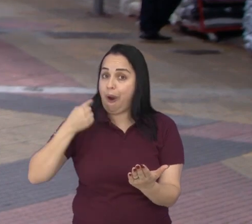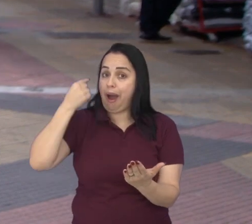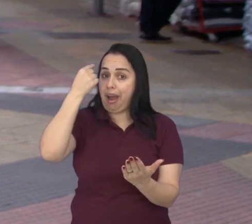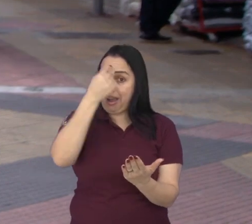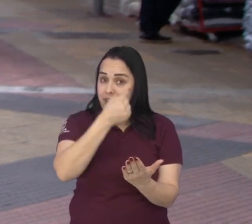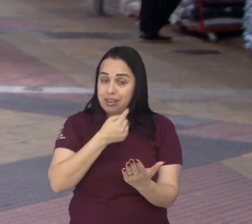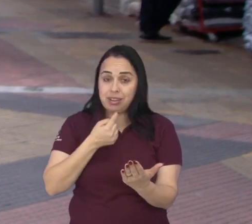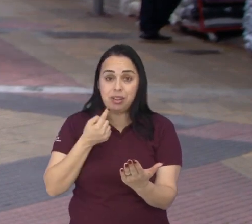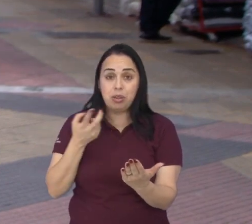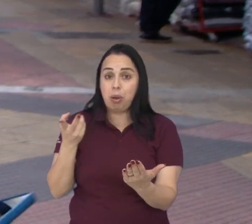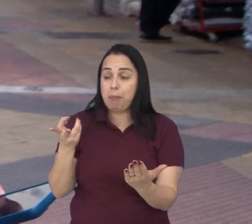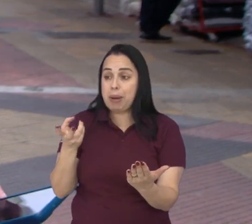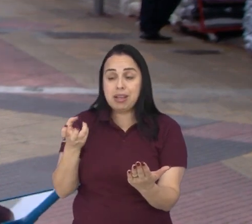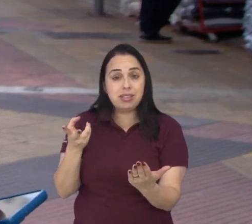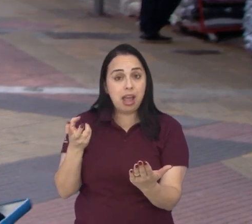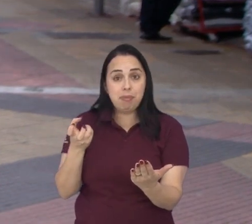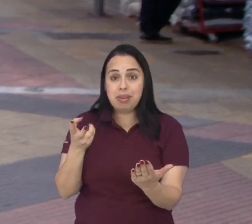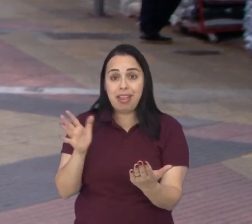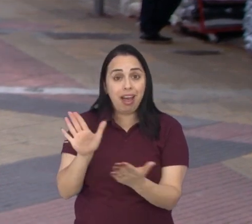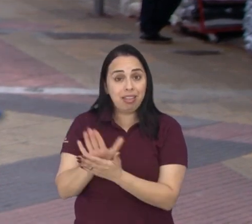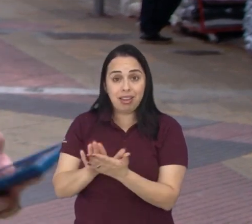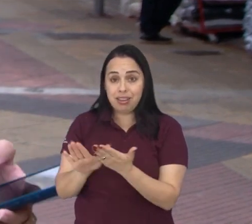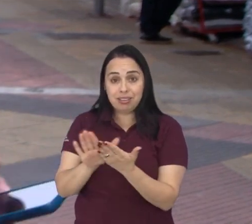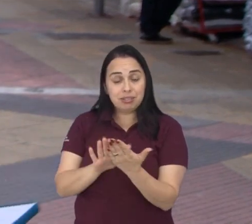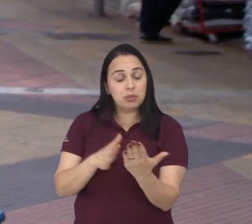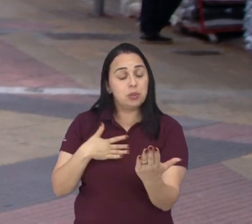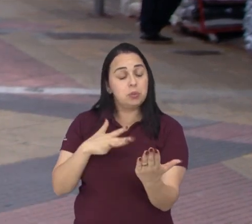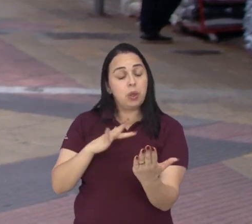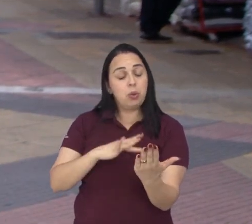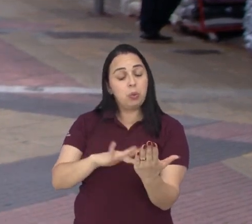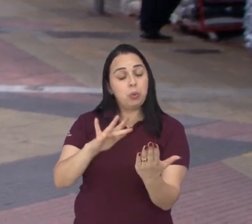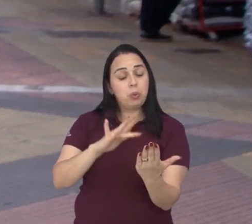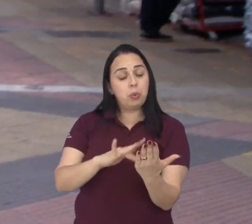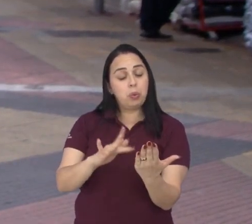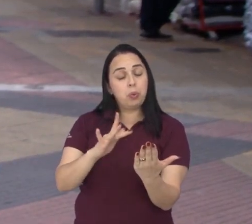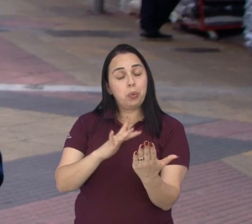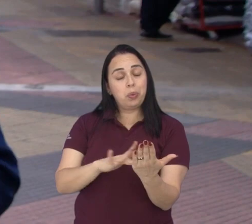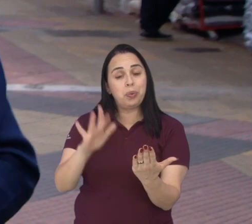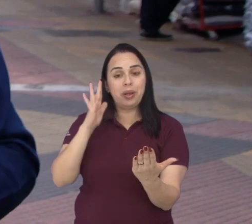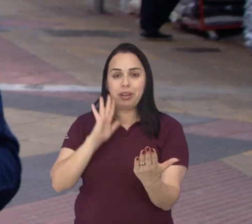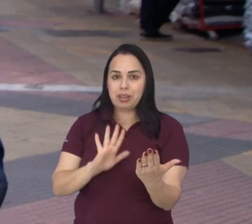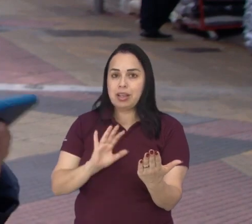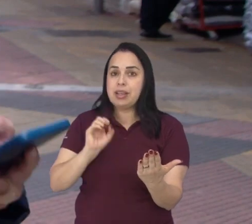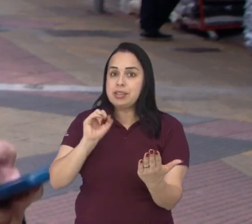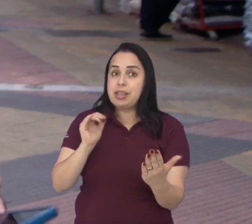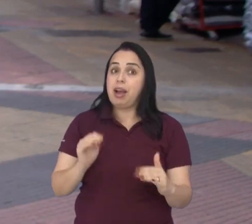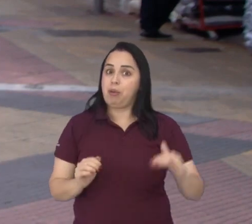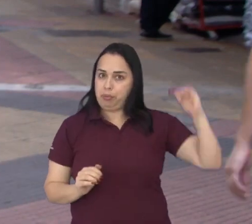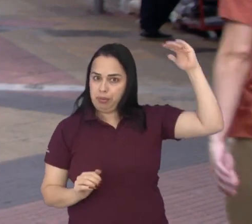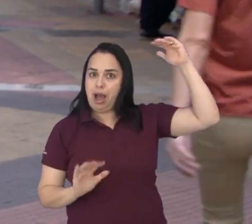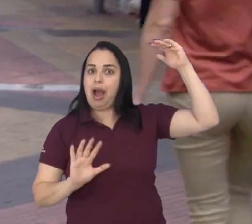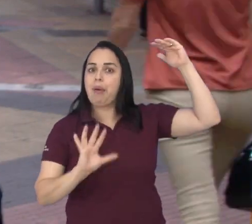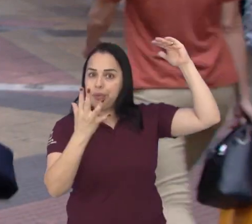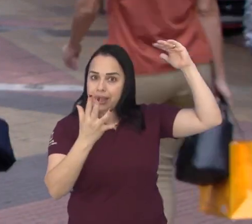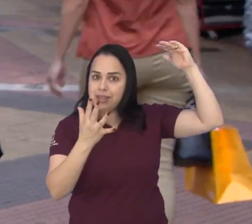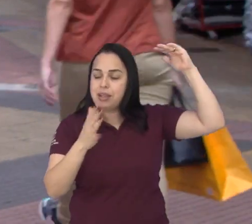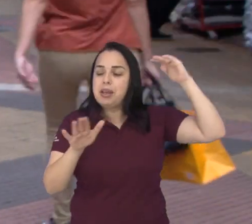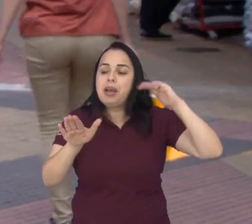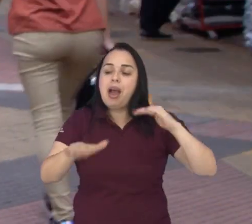mesmo horas sem perceber que passou todo esse tempo. Agora, se isso acontece com os